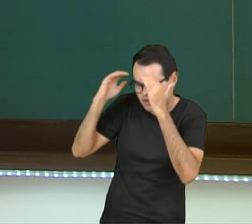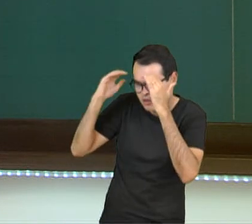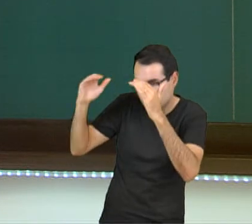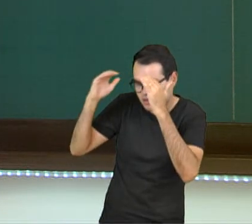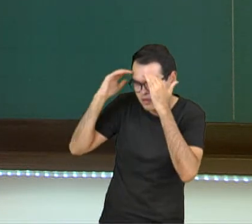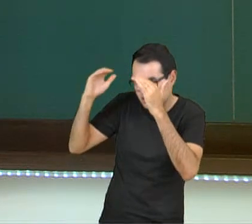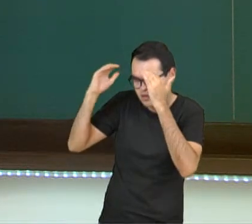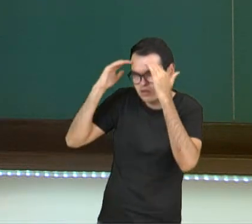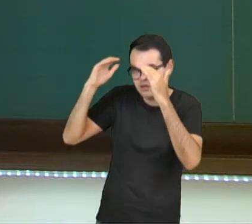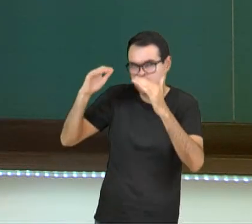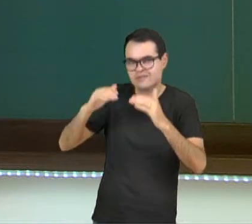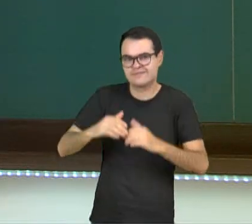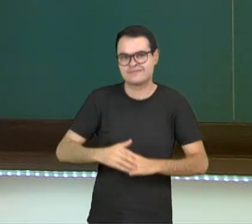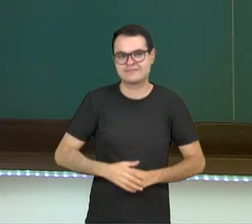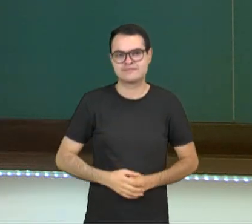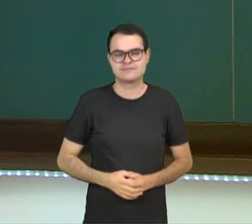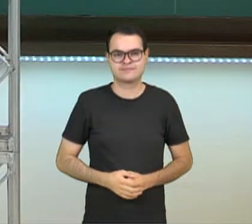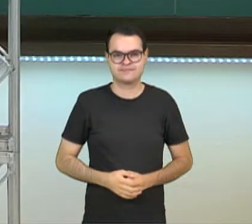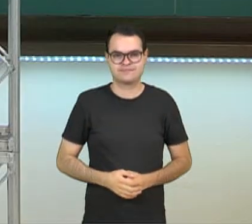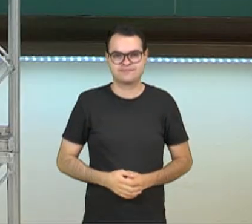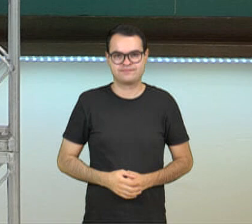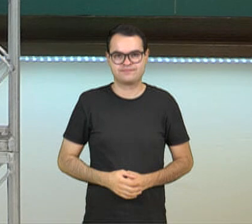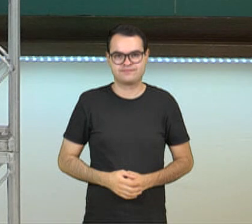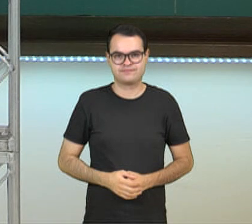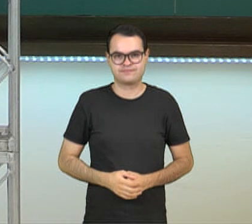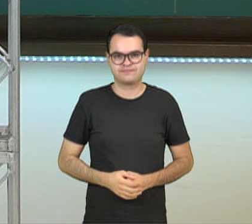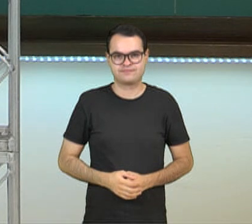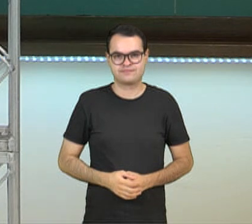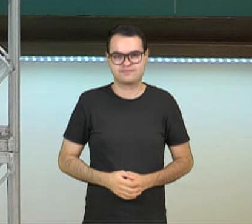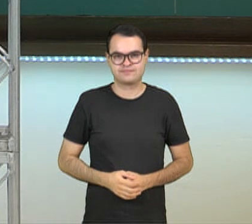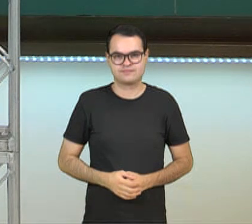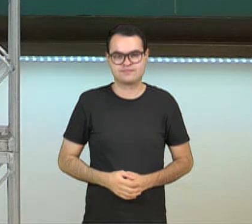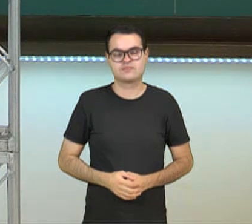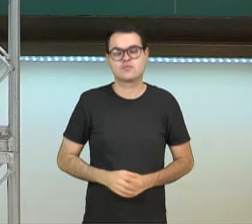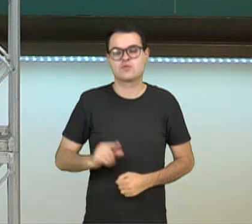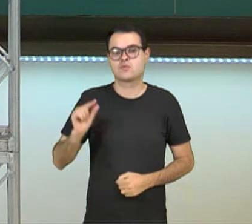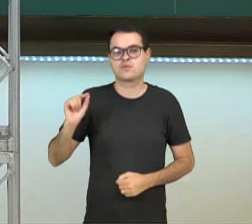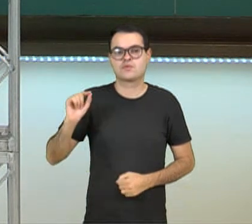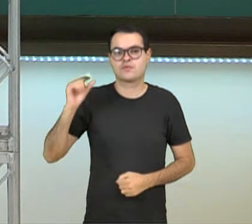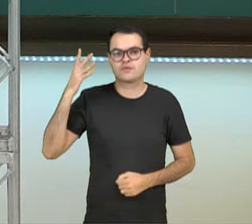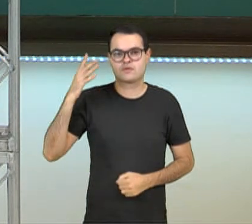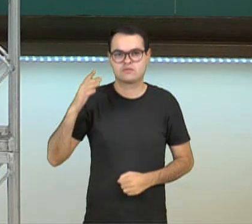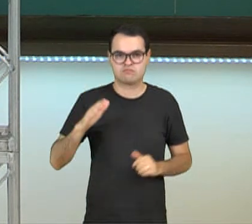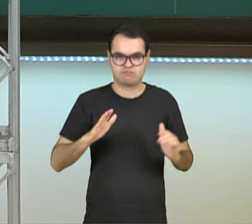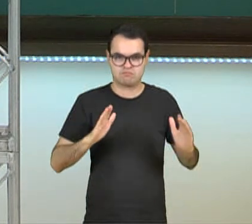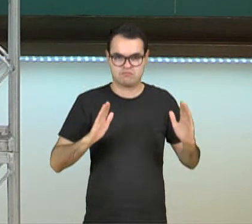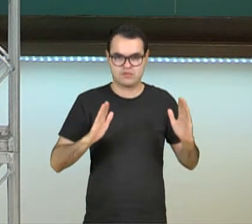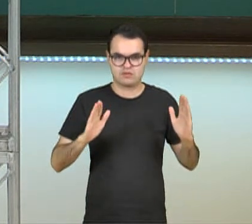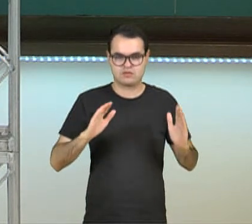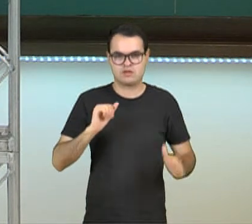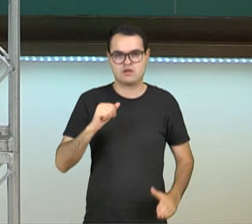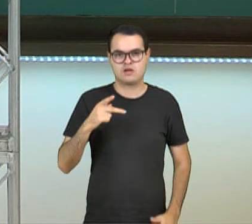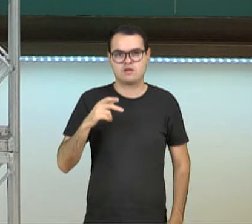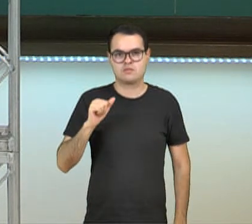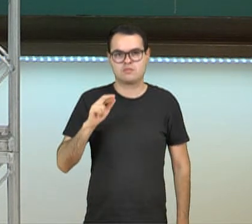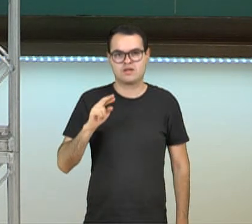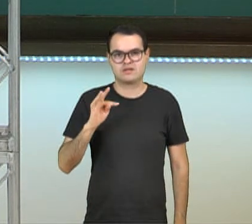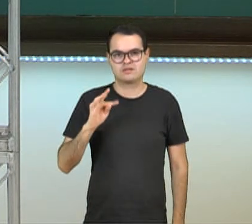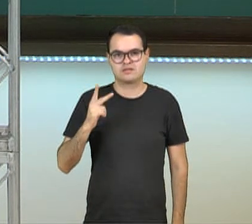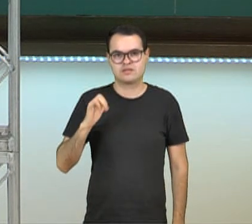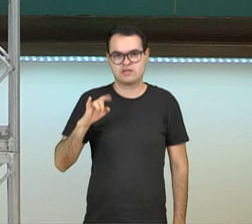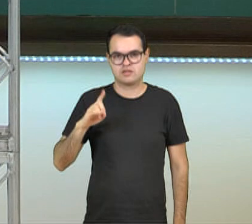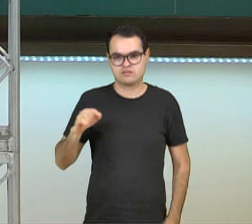rigorosamente à legislação separatista. Então, o que aconteceu? No regime do apartheid, os europeus que estavam ali, que